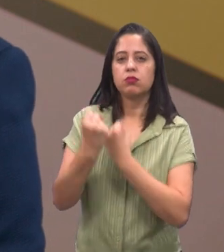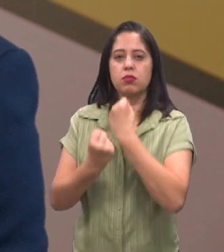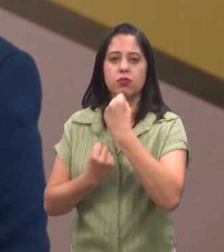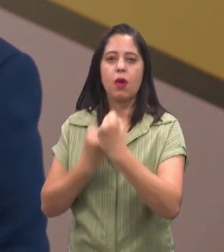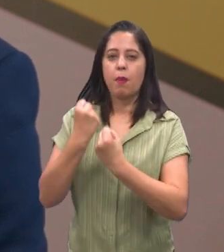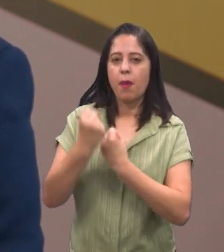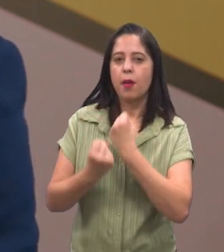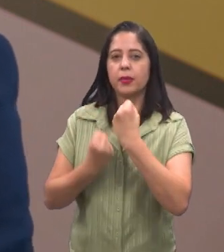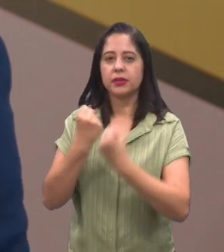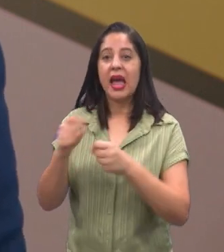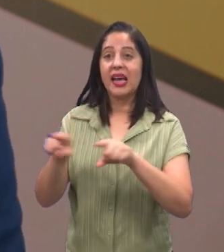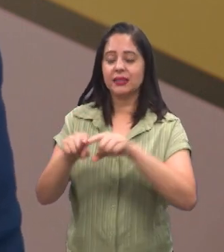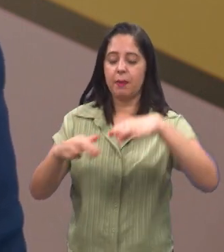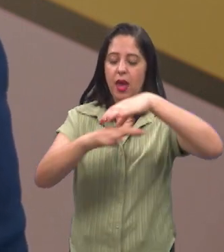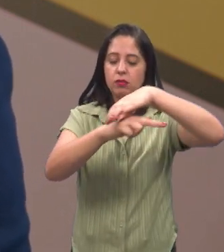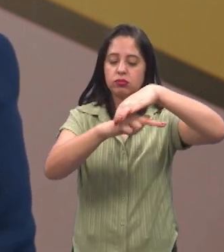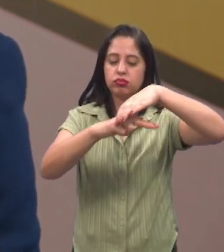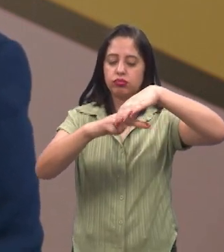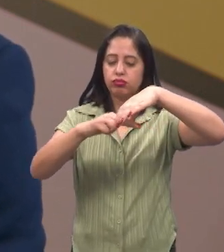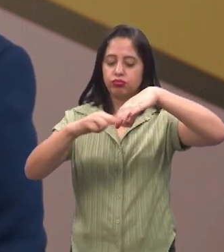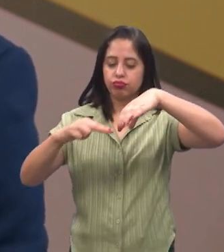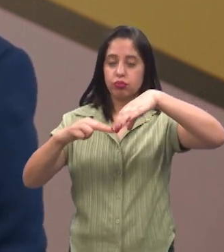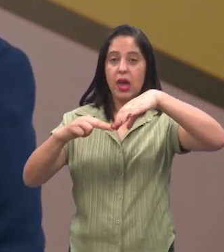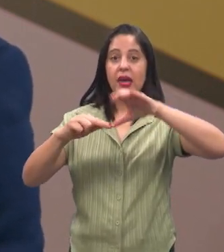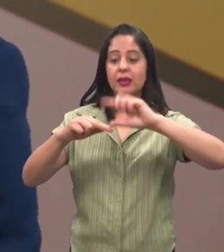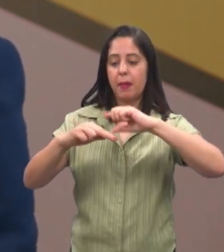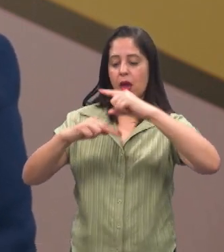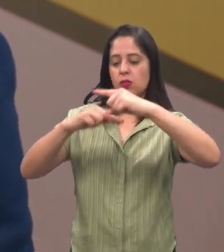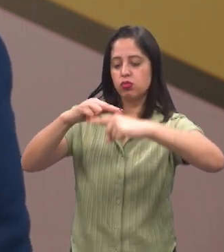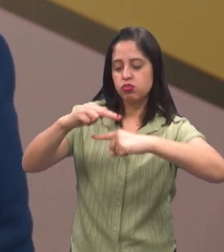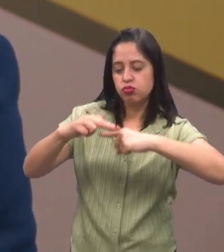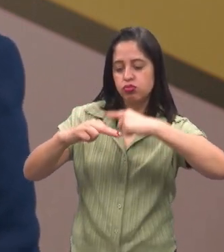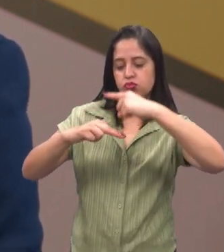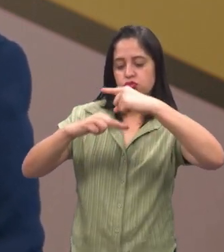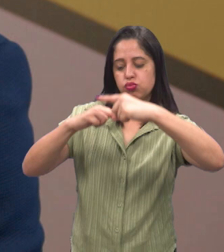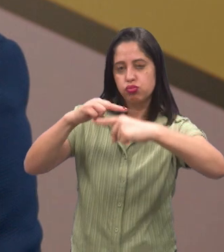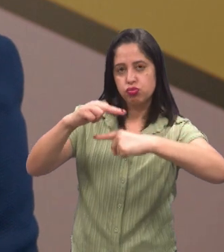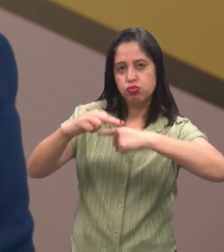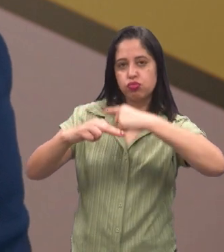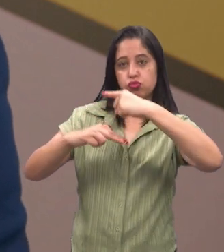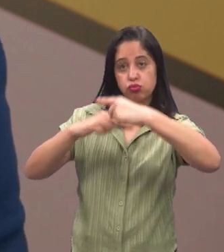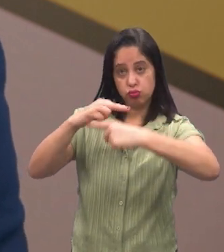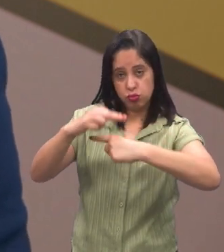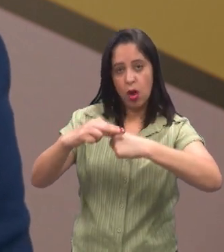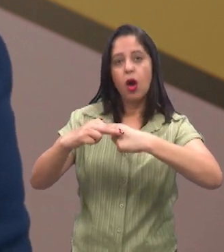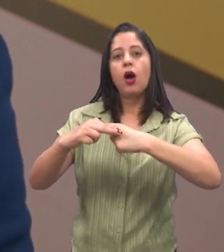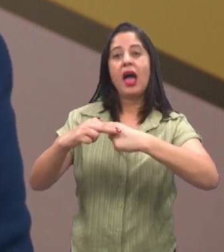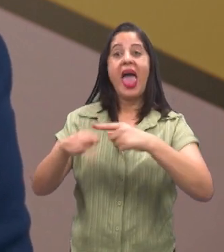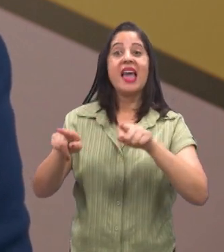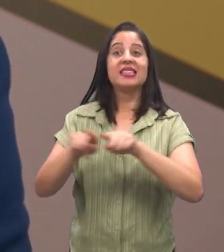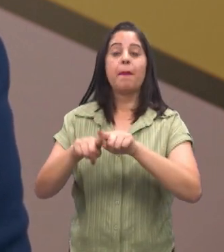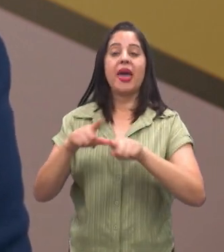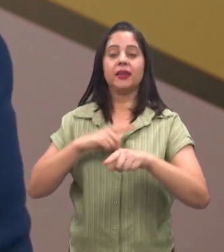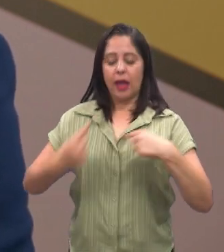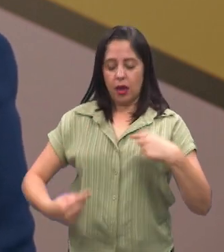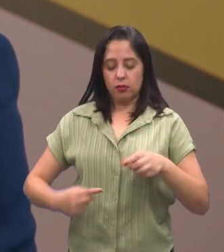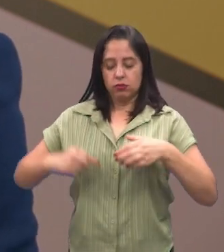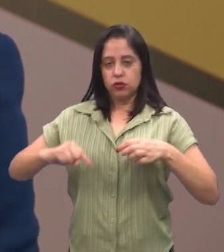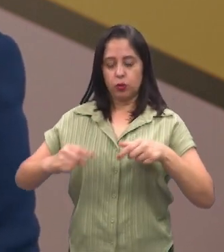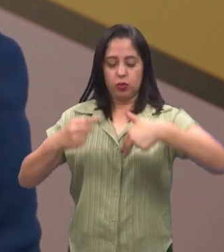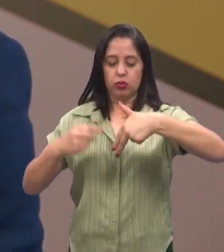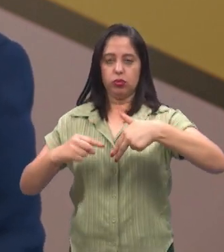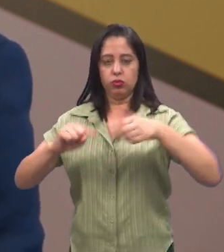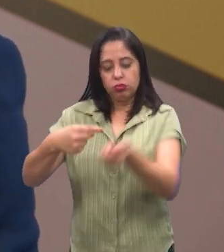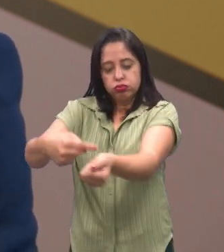ergométrico, o ecoestresse, ressonância com estresse, e as provas anatômicas, que é a angiotomografia de coronária, onde você filma as artérias do coração